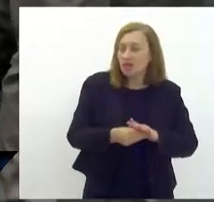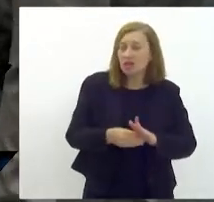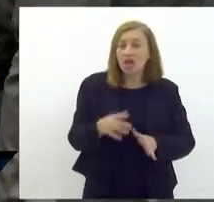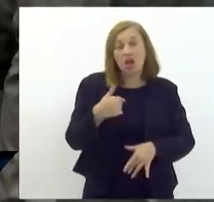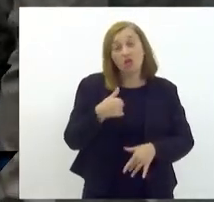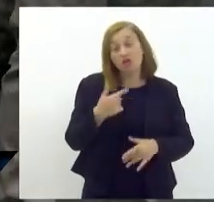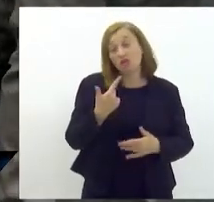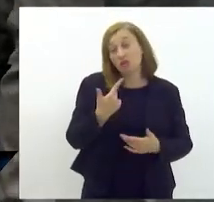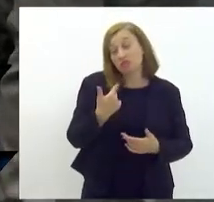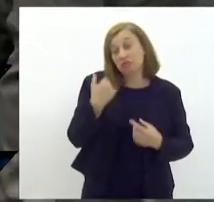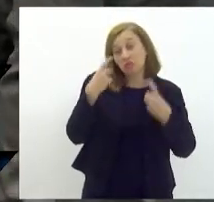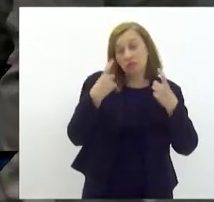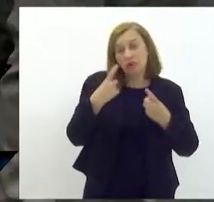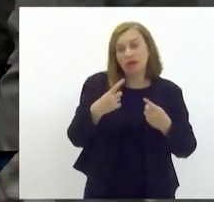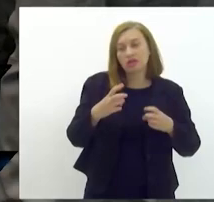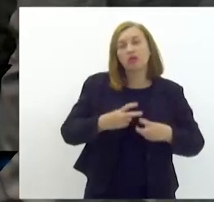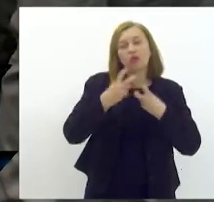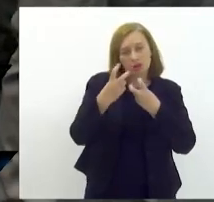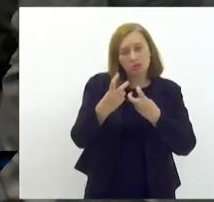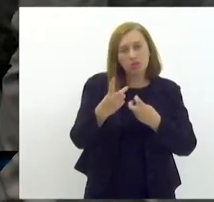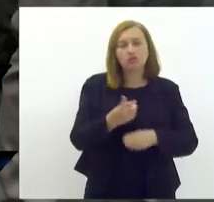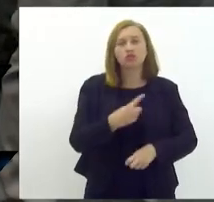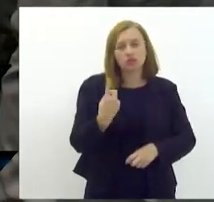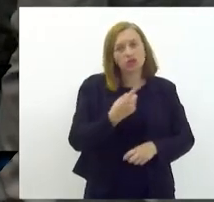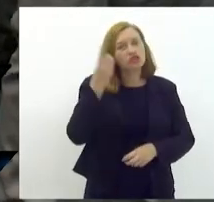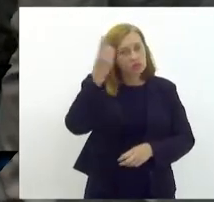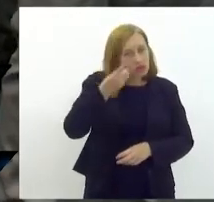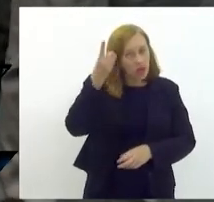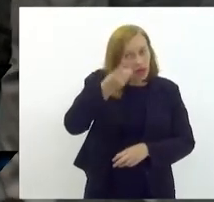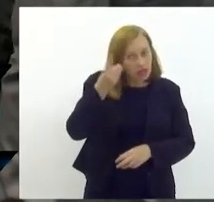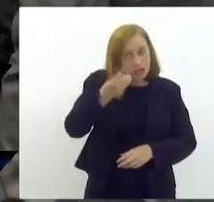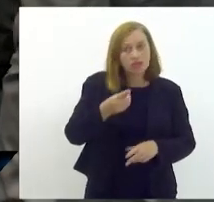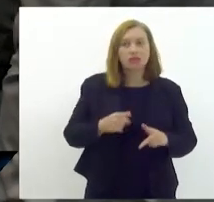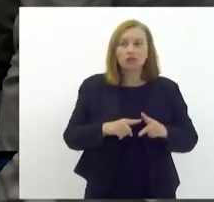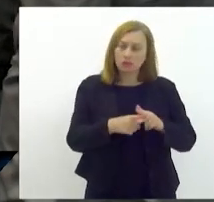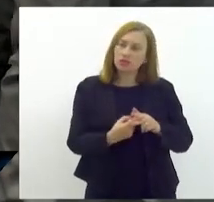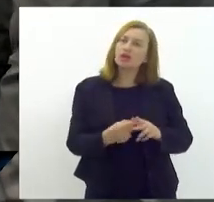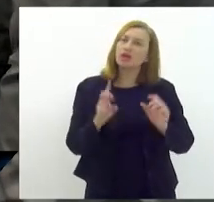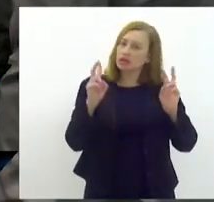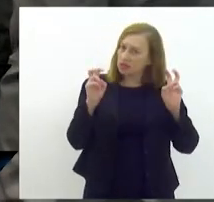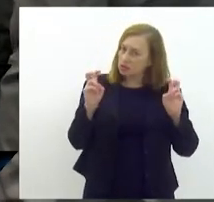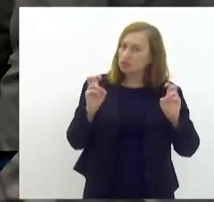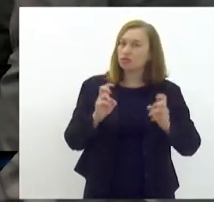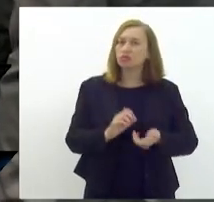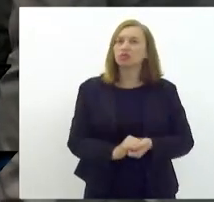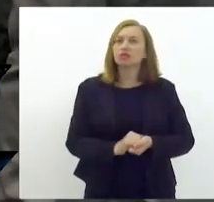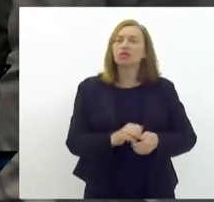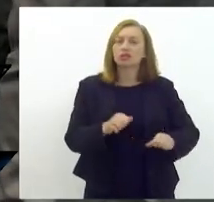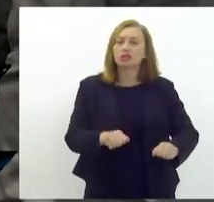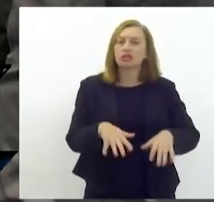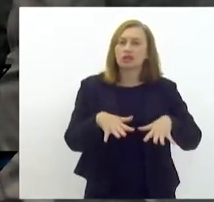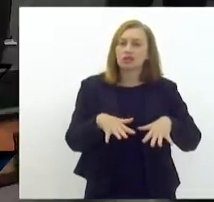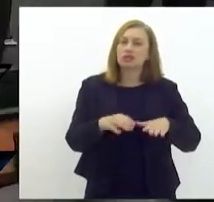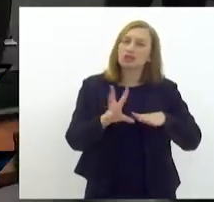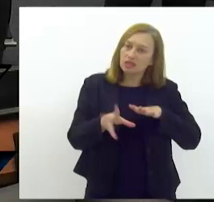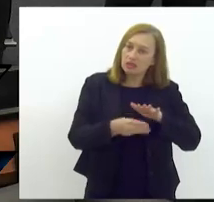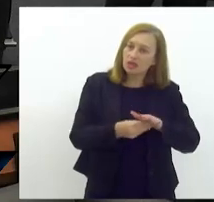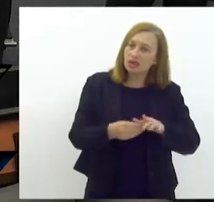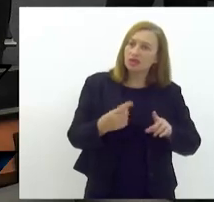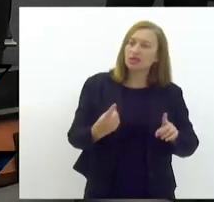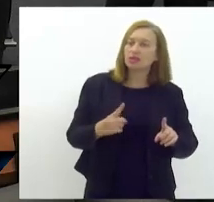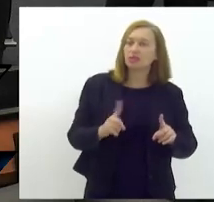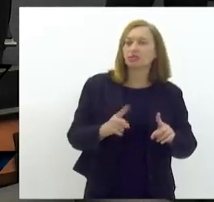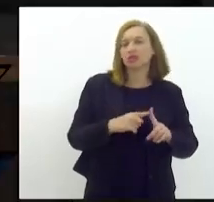Presidente vamos clamor desse Parlamento possamos regulamentar essa questão da das emendas e positivas obrigado obrigado